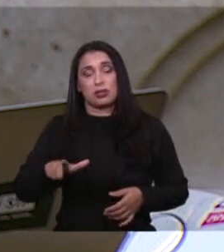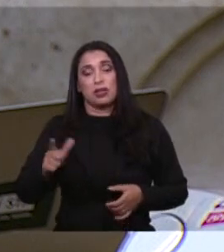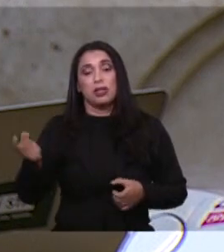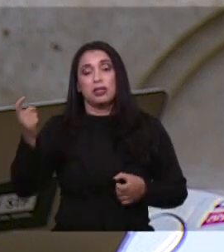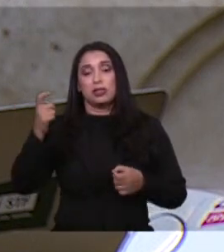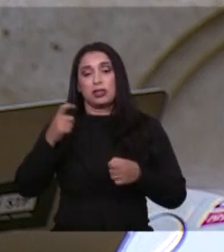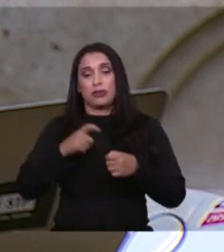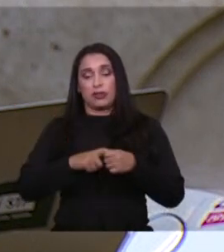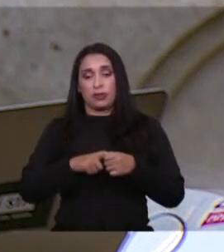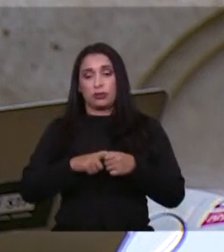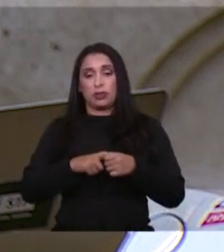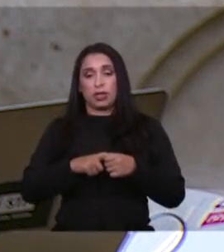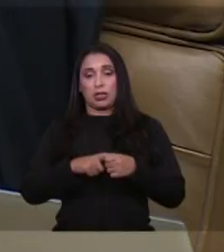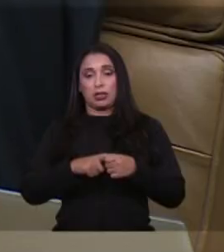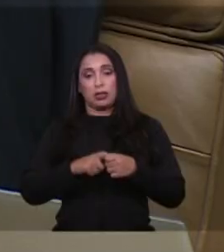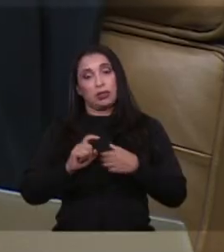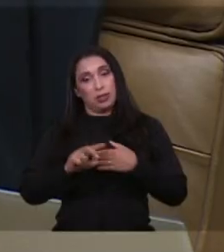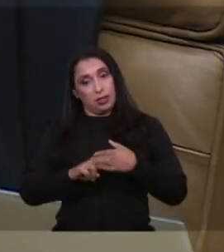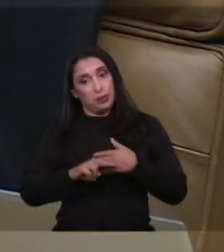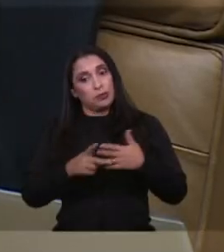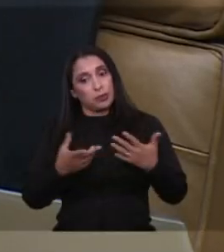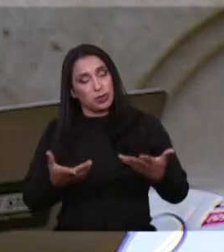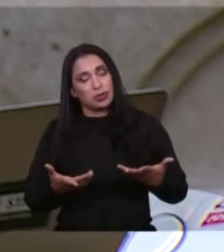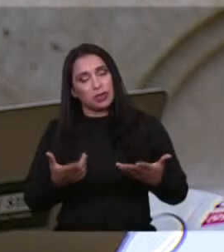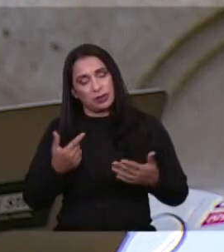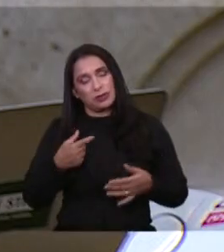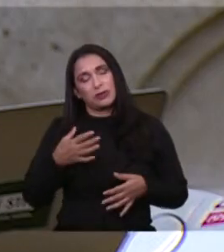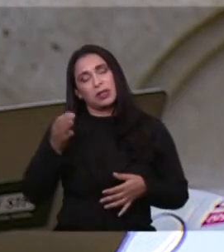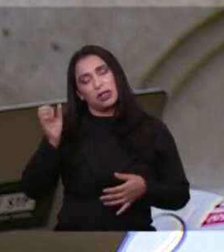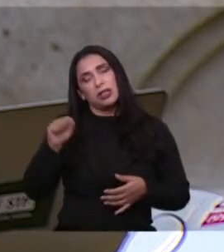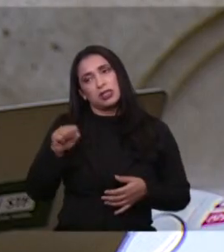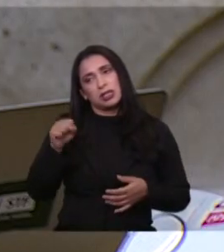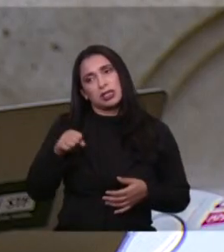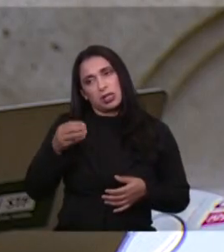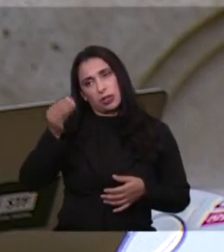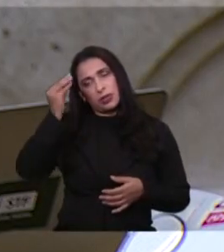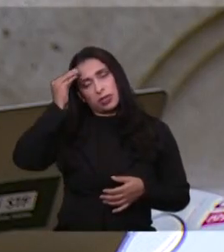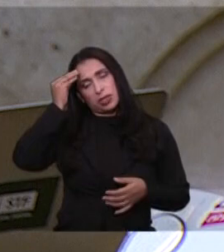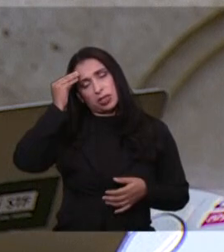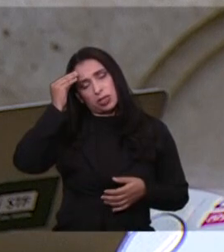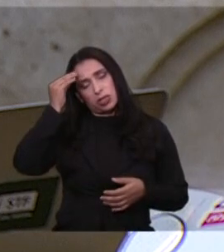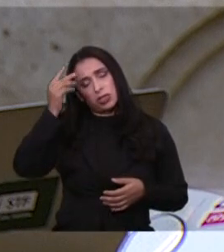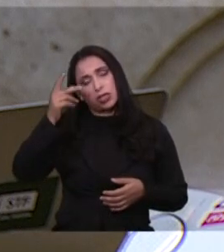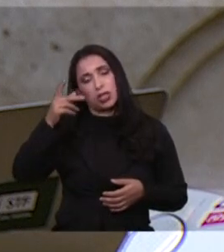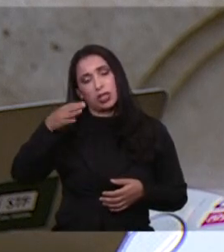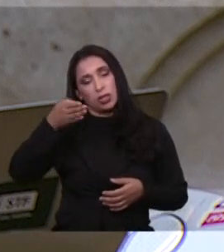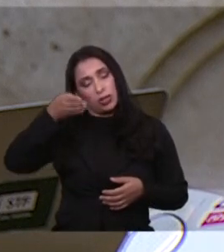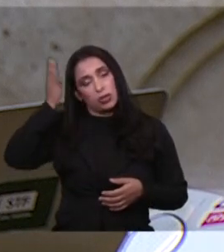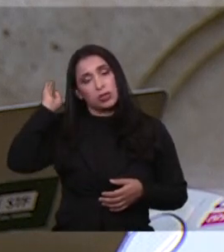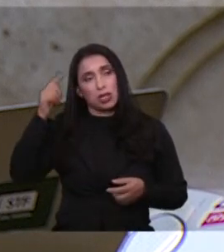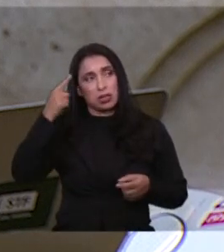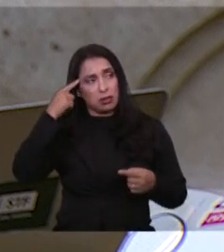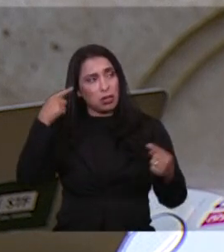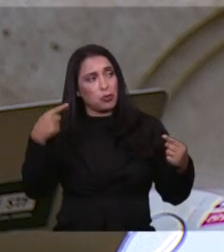Agora sim, modulando. Eu entendi o comentário do ministro Zanin, até estou de acordo com o